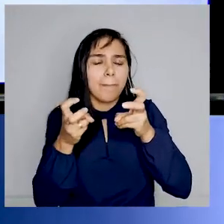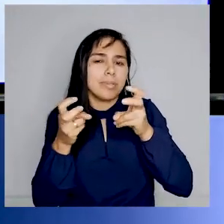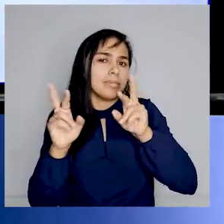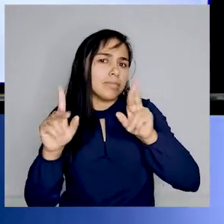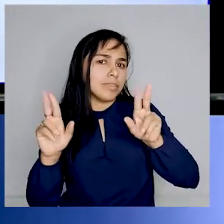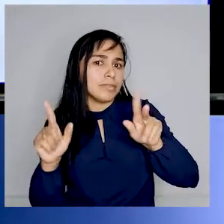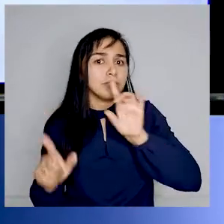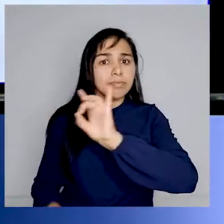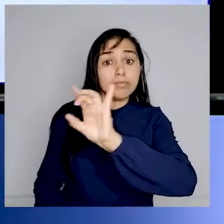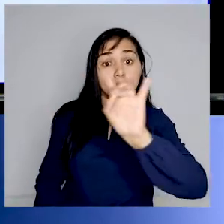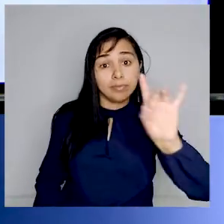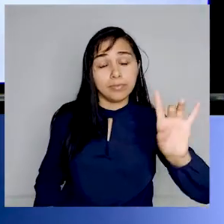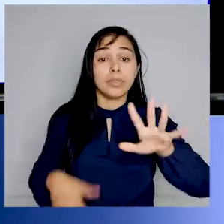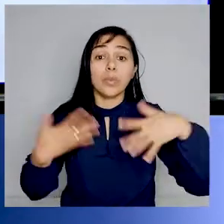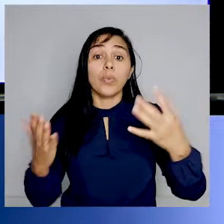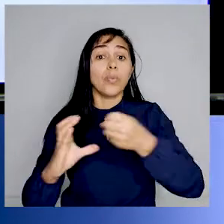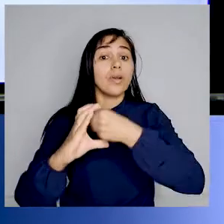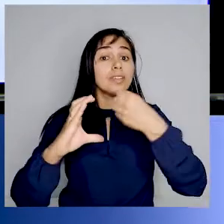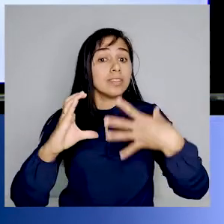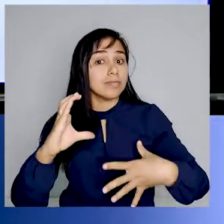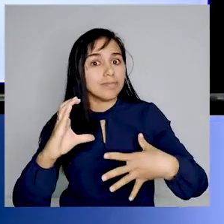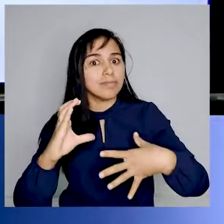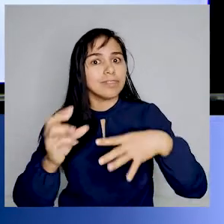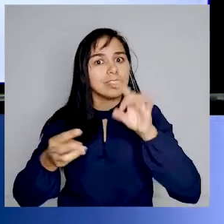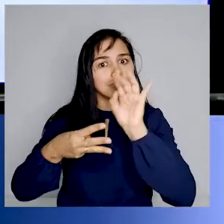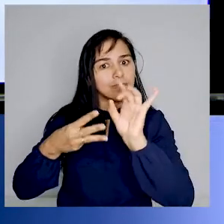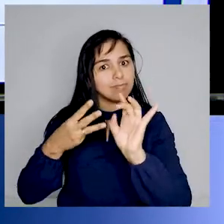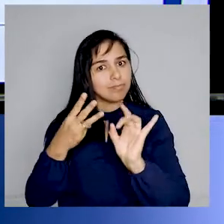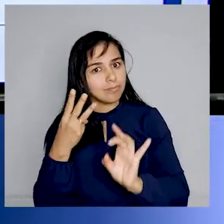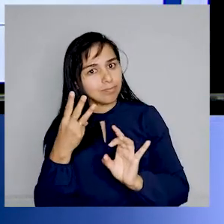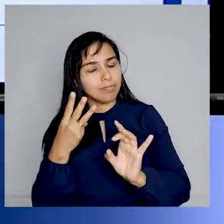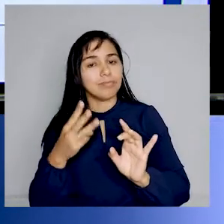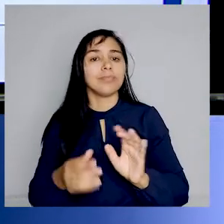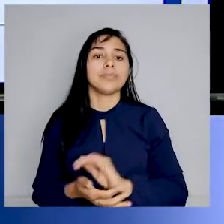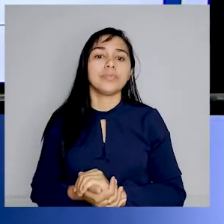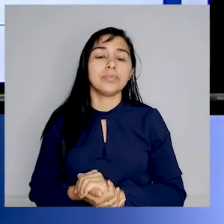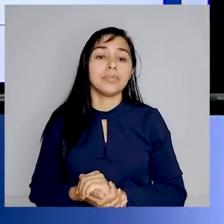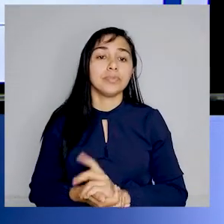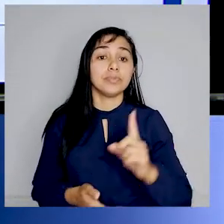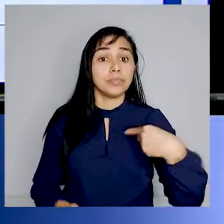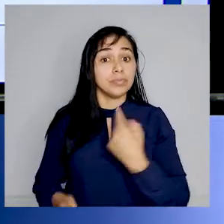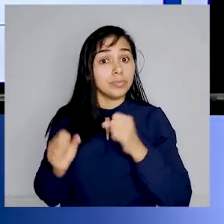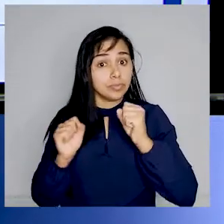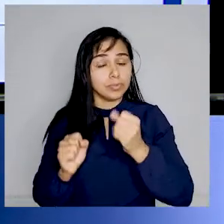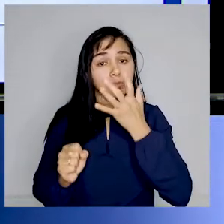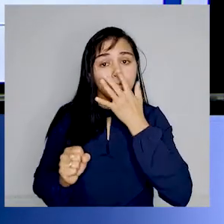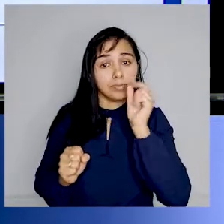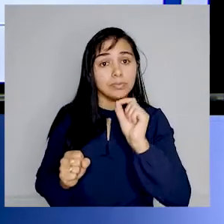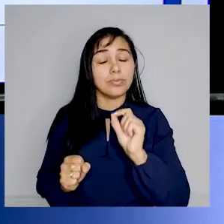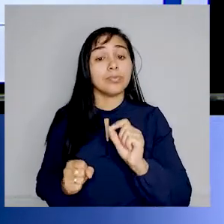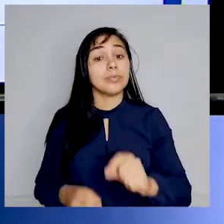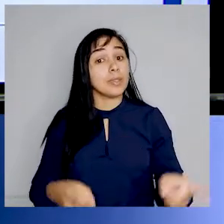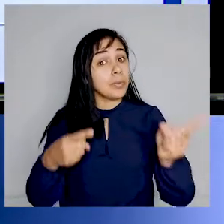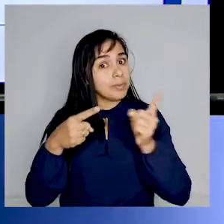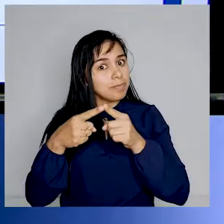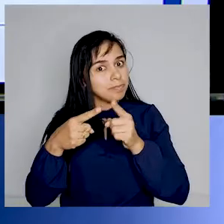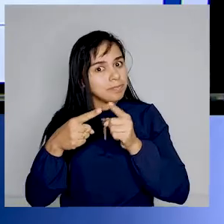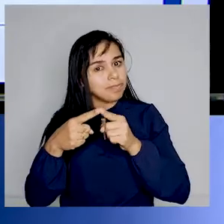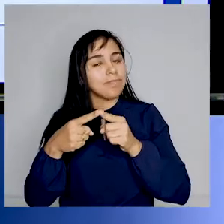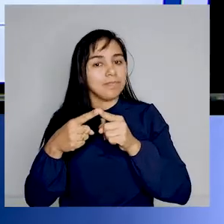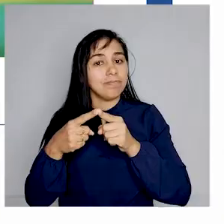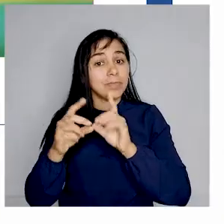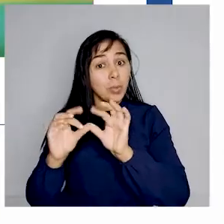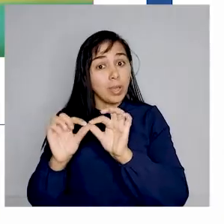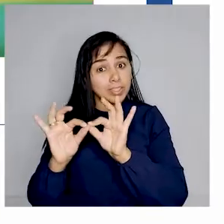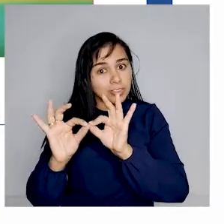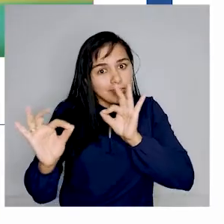delas? Então vamos lá. Quais são as características que definem cada uma? Então nós podemos observar agora a classificação das lutas de curta distância.